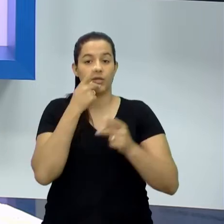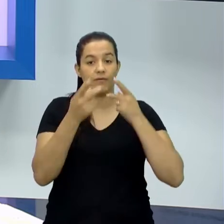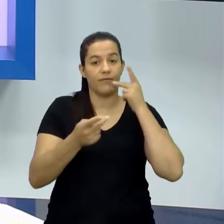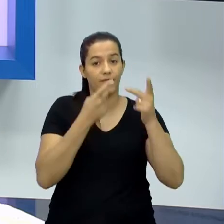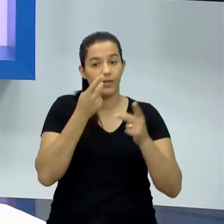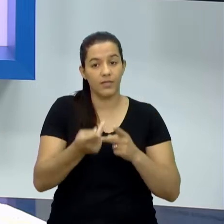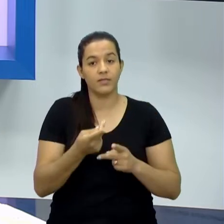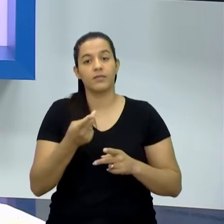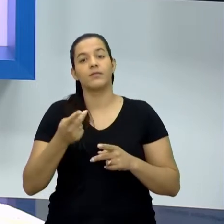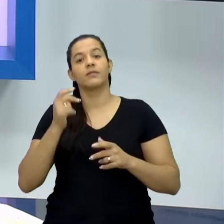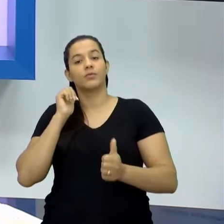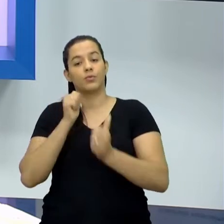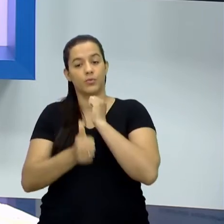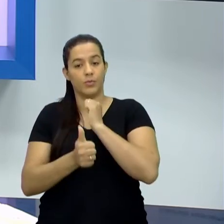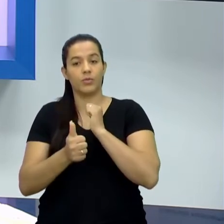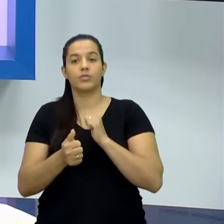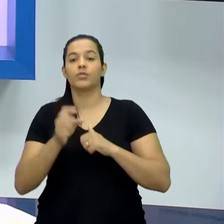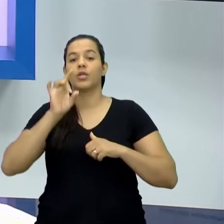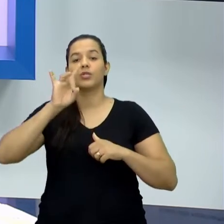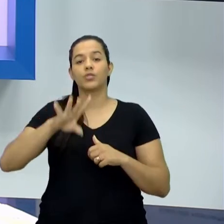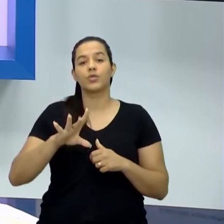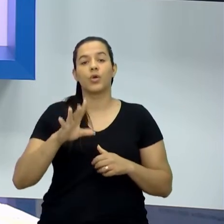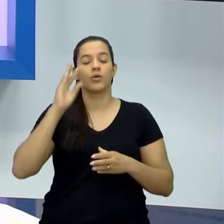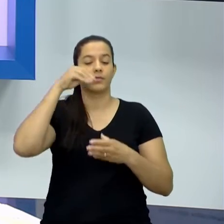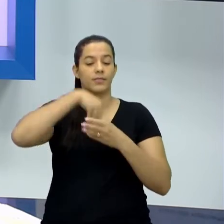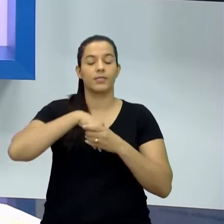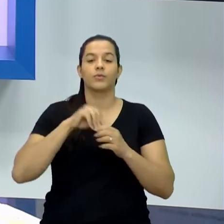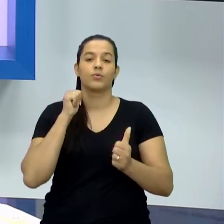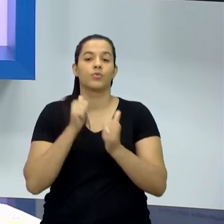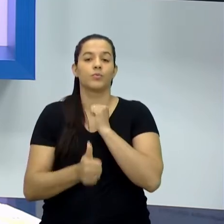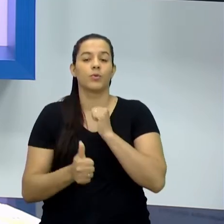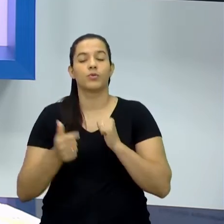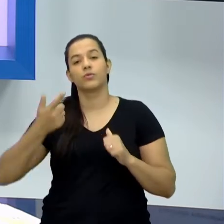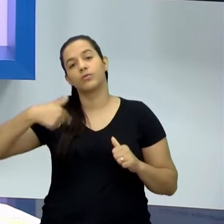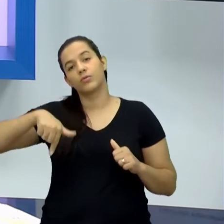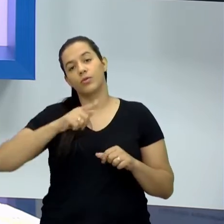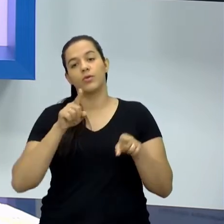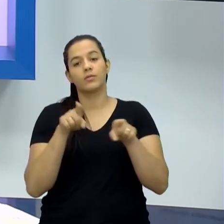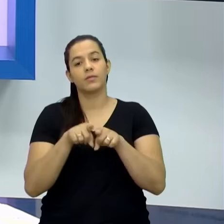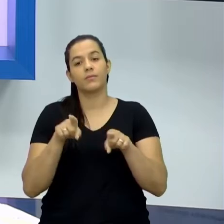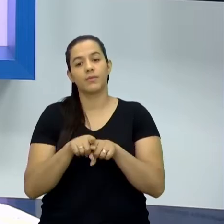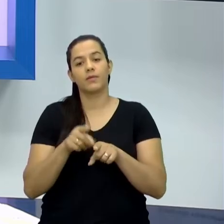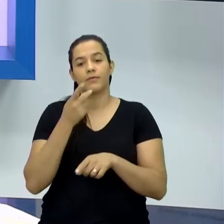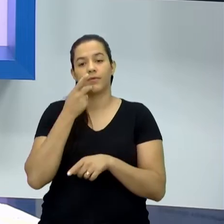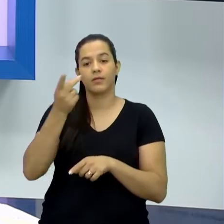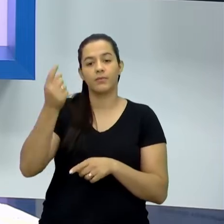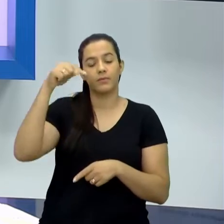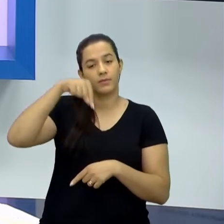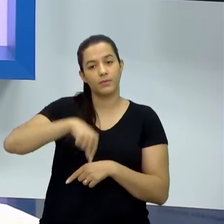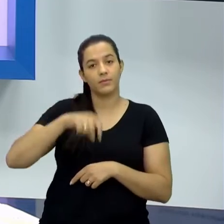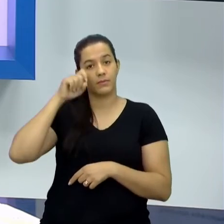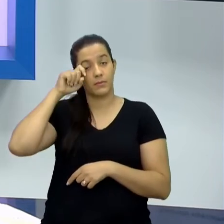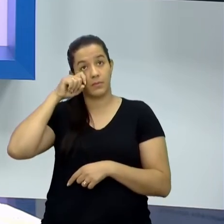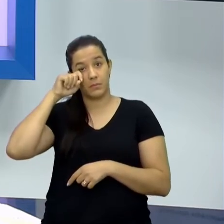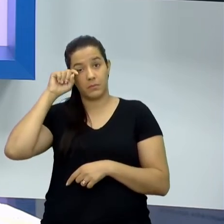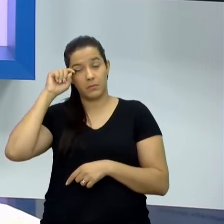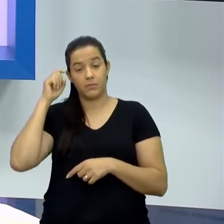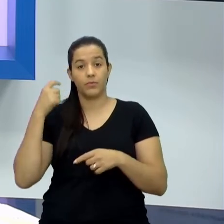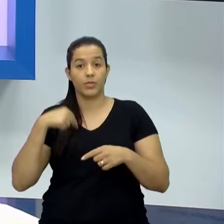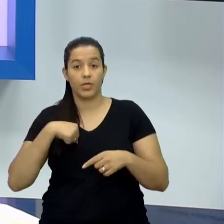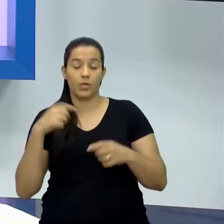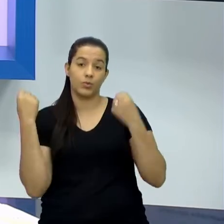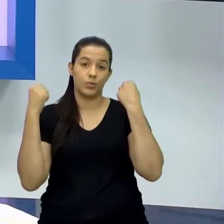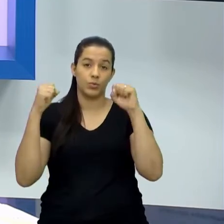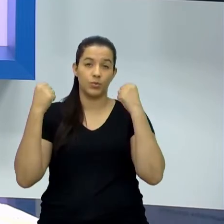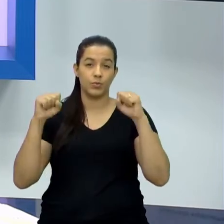no esporte, a gente não quer que isso fique só no esporte. A gente fala isso aqui porque eu sou da educação